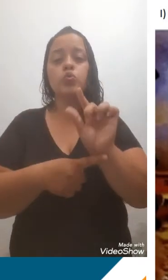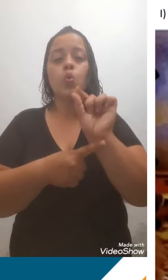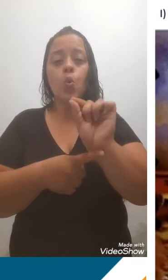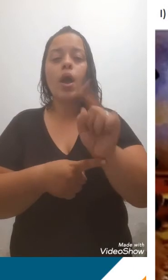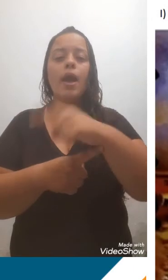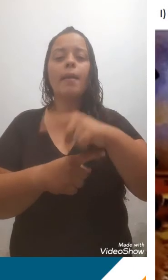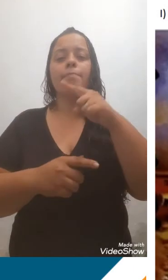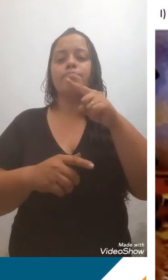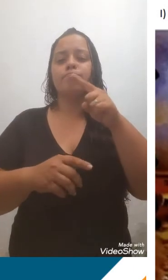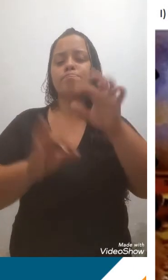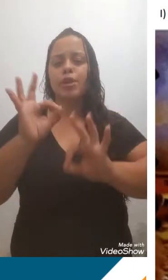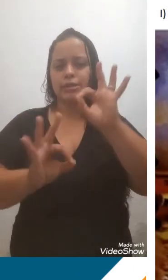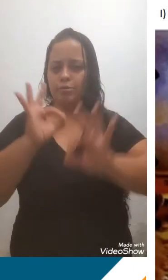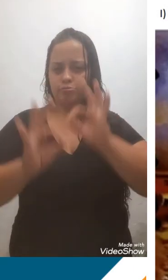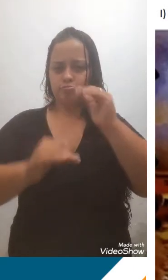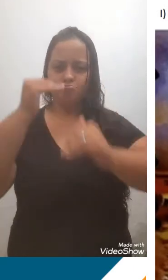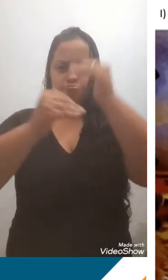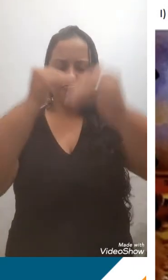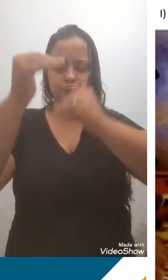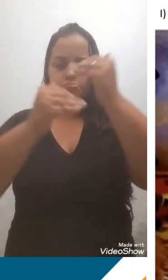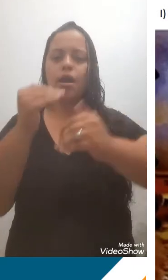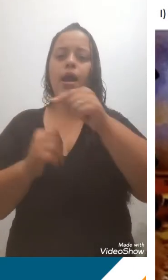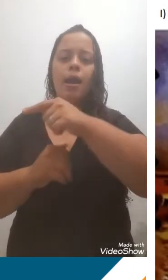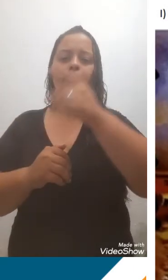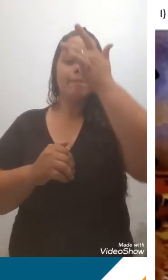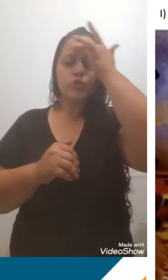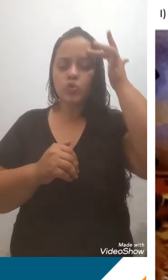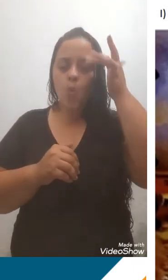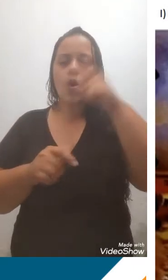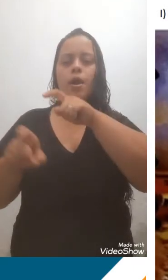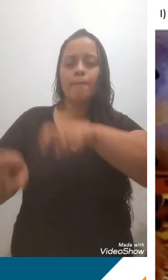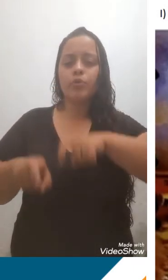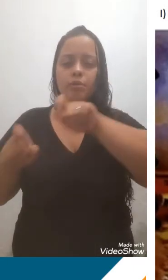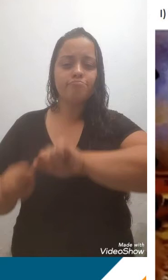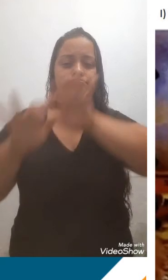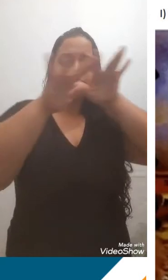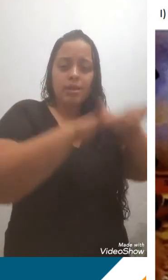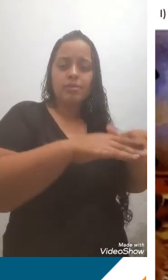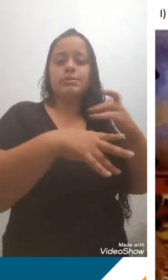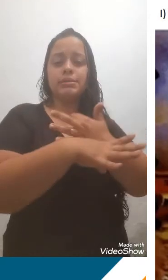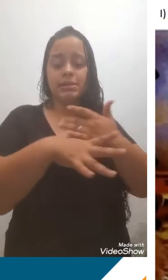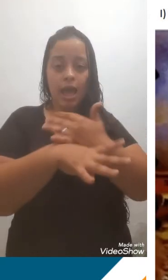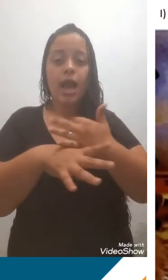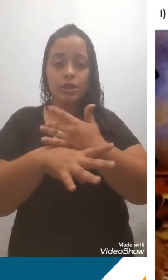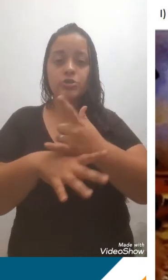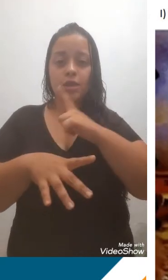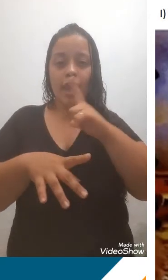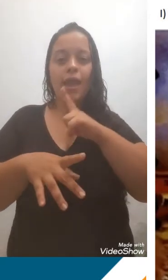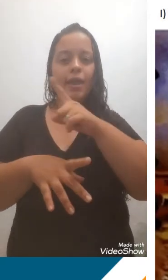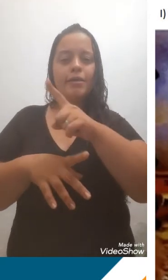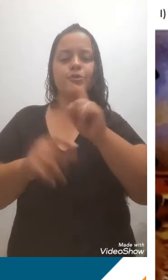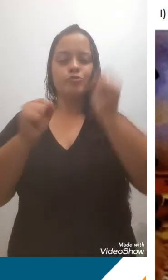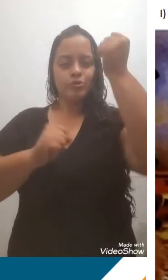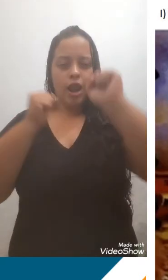para um processo de migração muito forte dos camponeses para a cidade, para a formação dessas grandes cidades industriais, como vocês